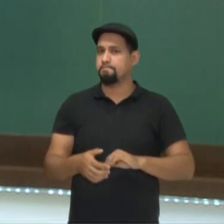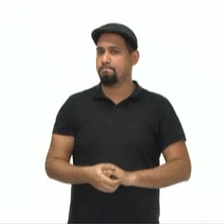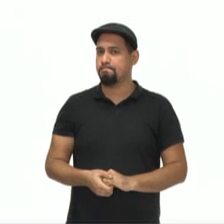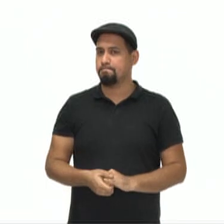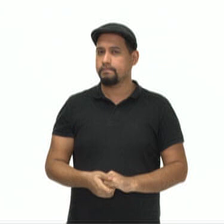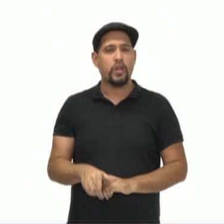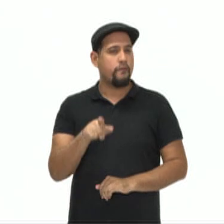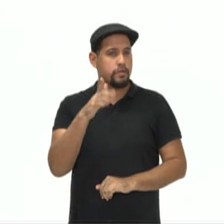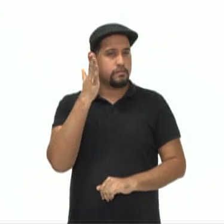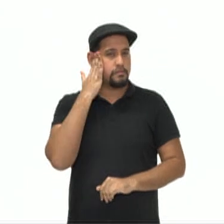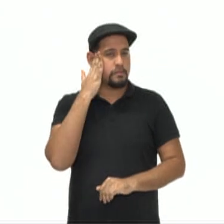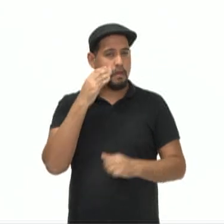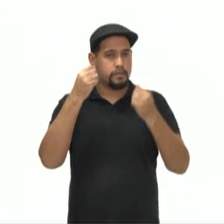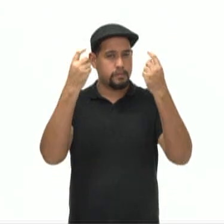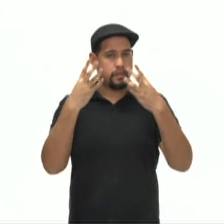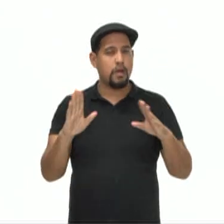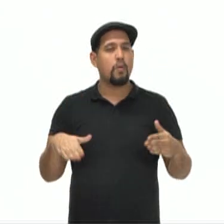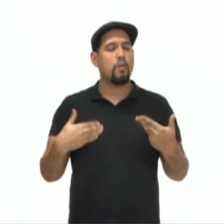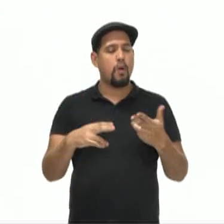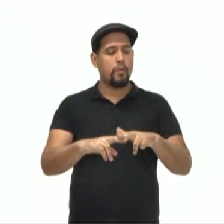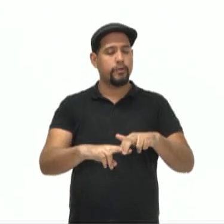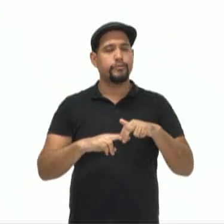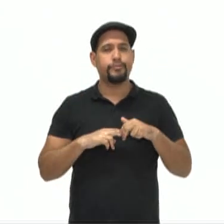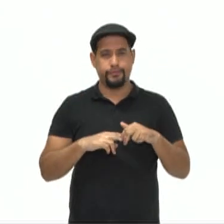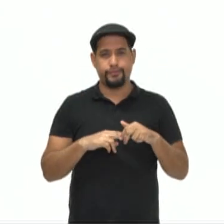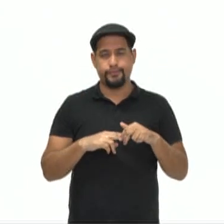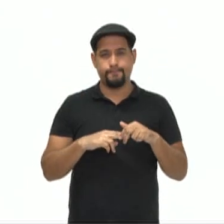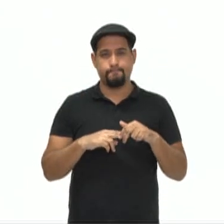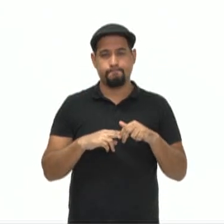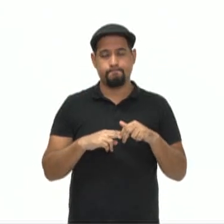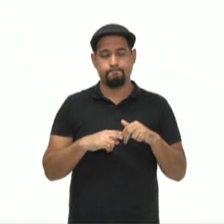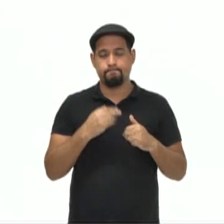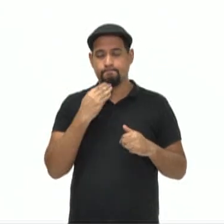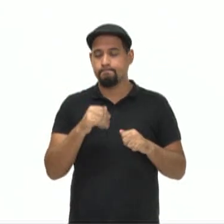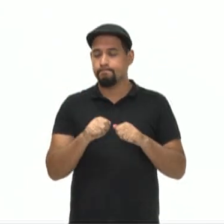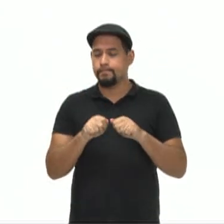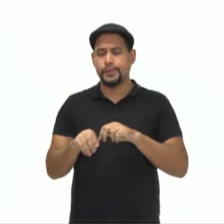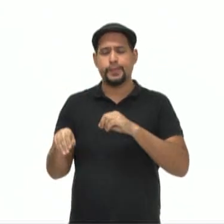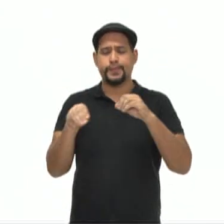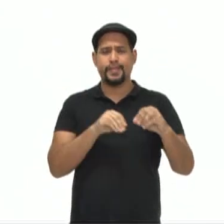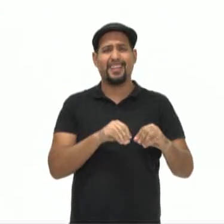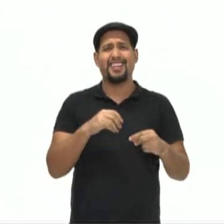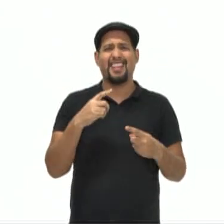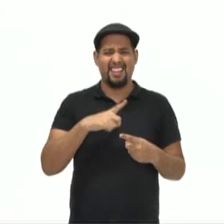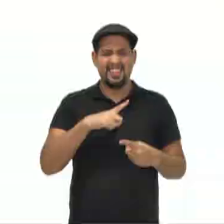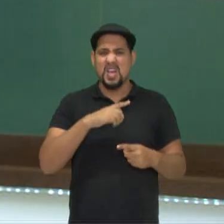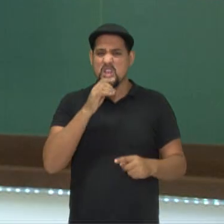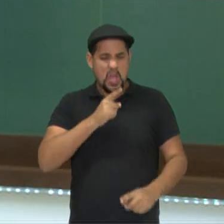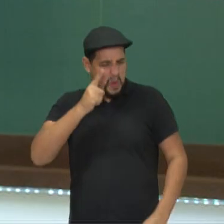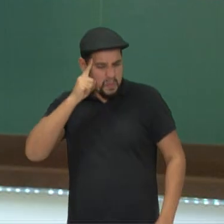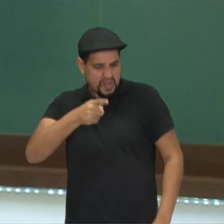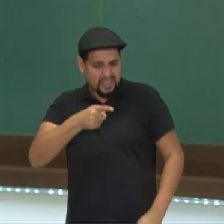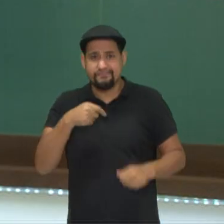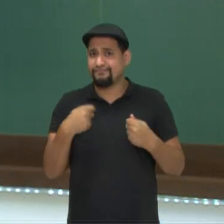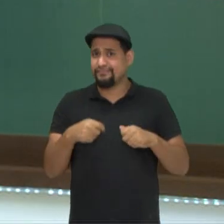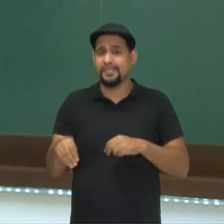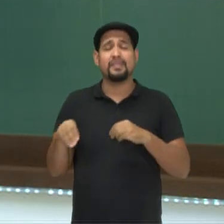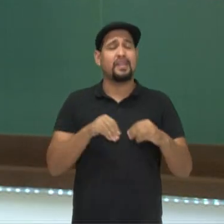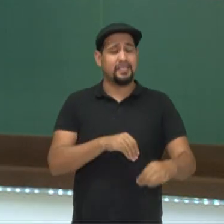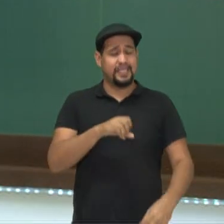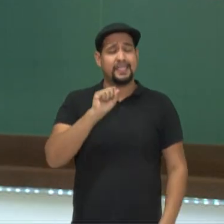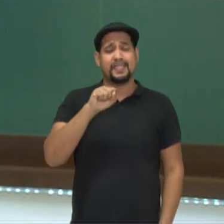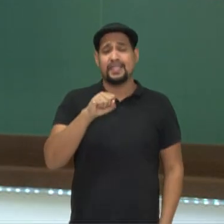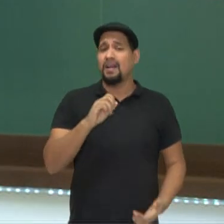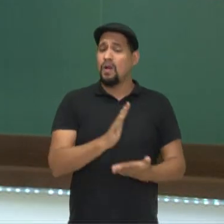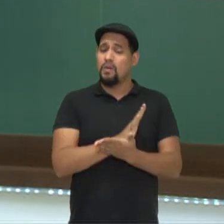Vocês sabem dizer quais as razões das migrações forçadas? Nossa, professora, tem migração forçada sim, gente. Tem gente que sai não